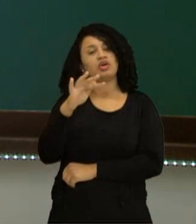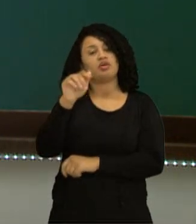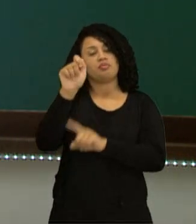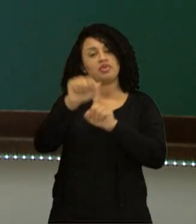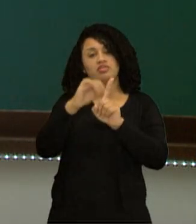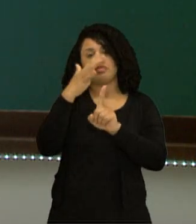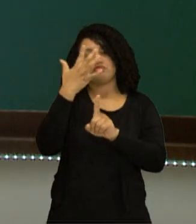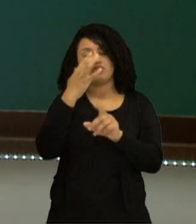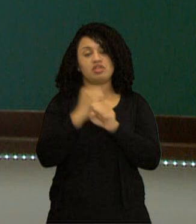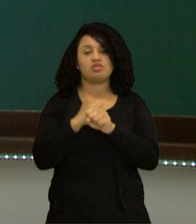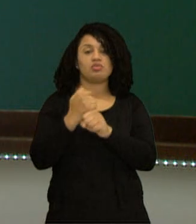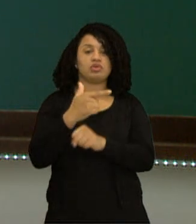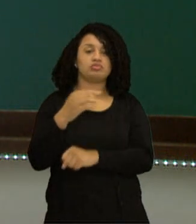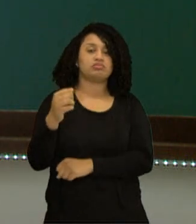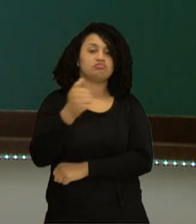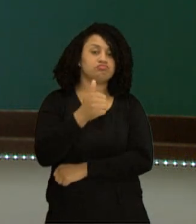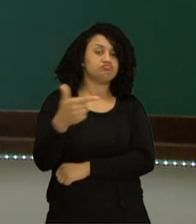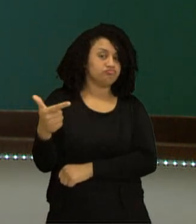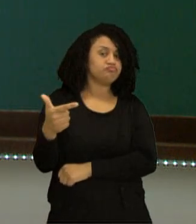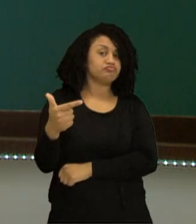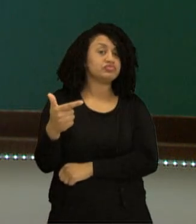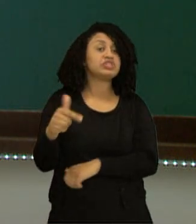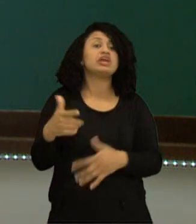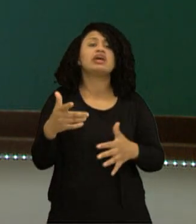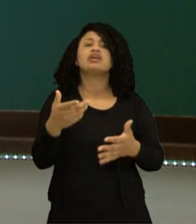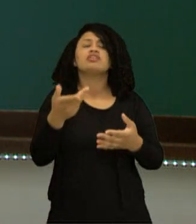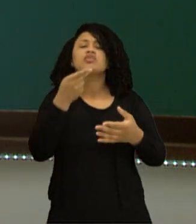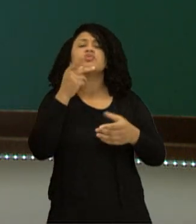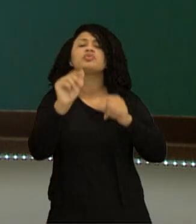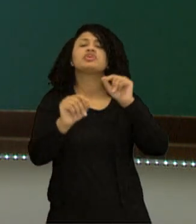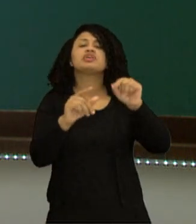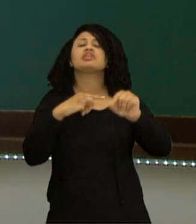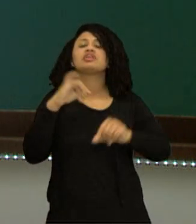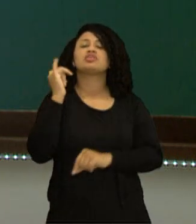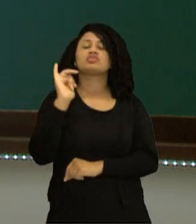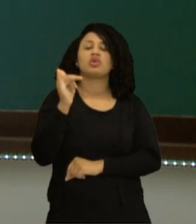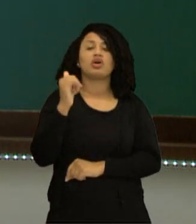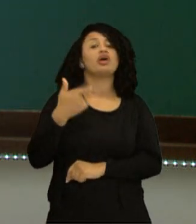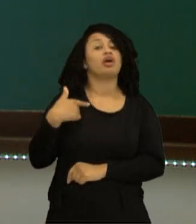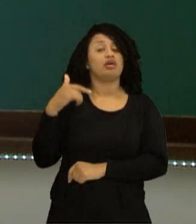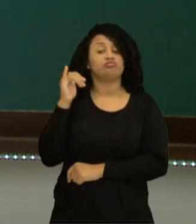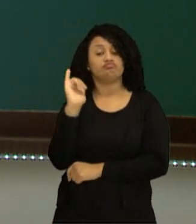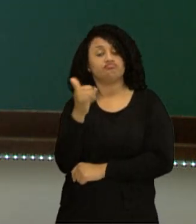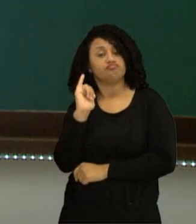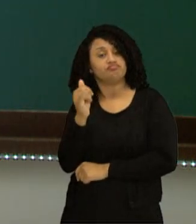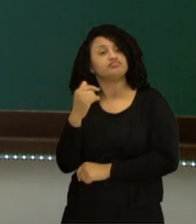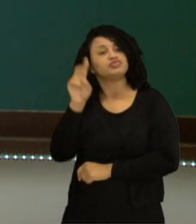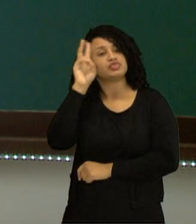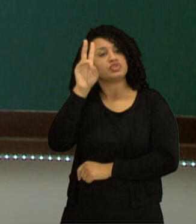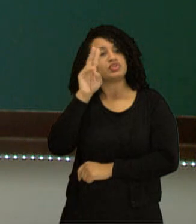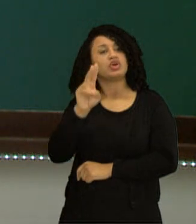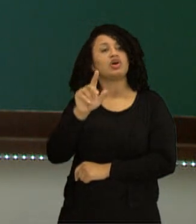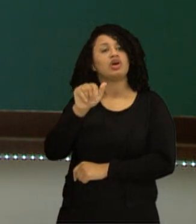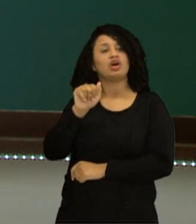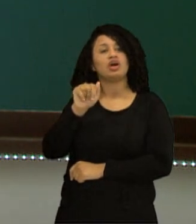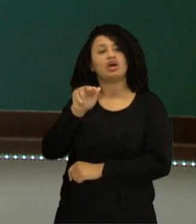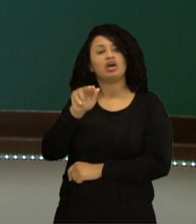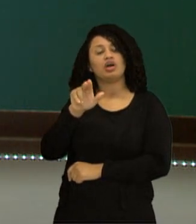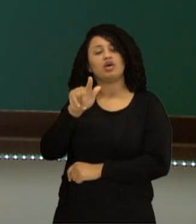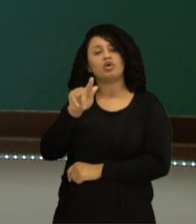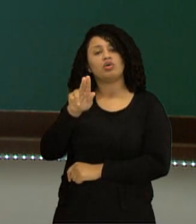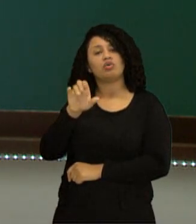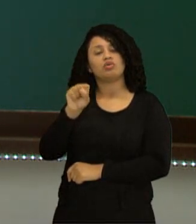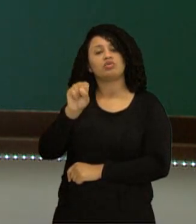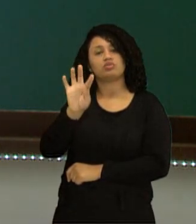fevereiro de 2012. E conta o quê? Uma narrativa sobre a história de August Pullman, é